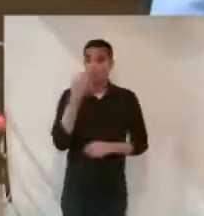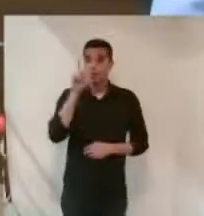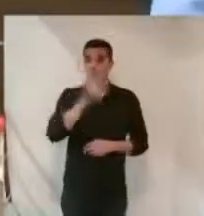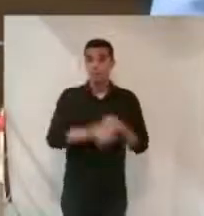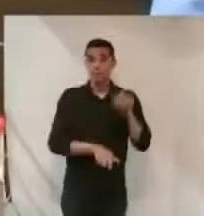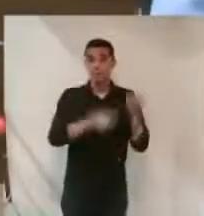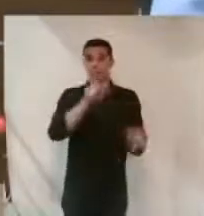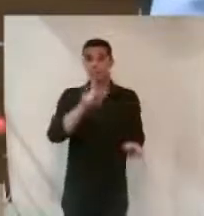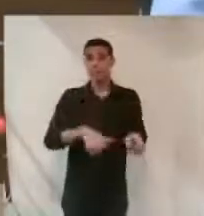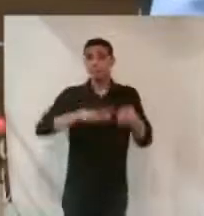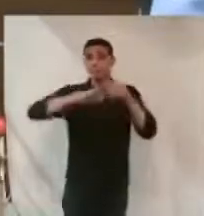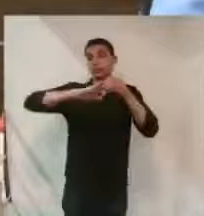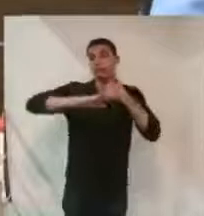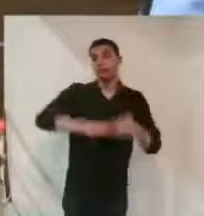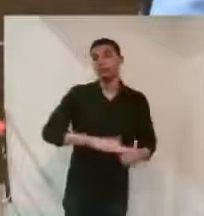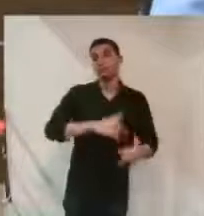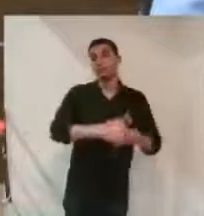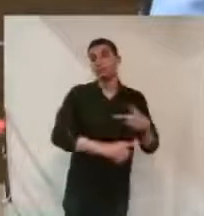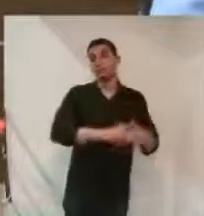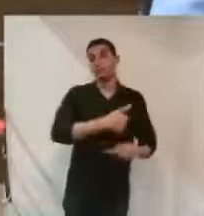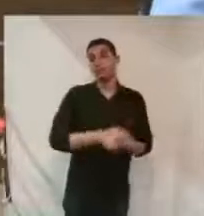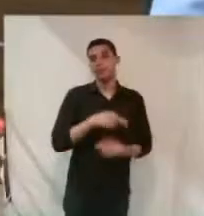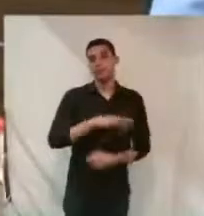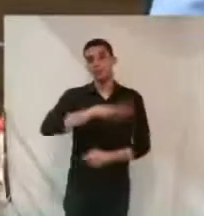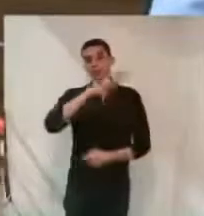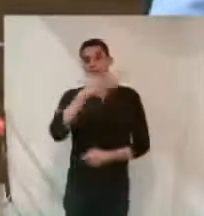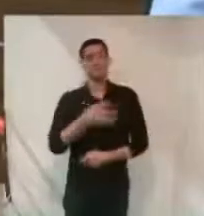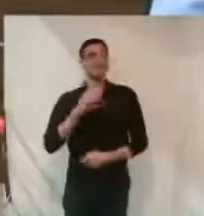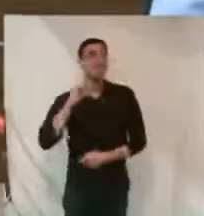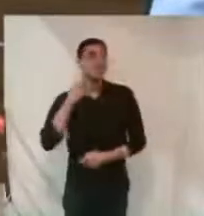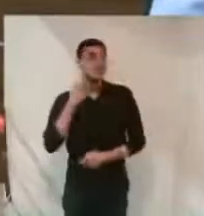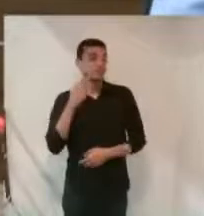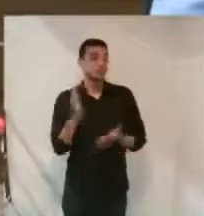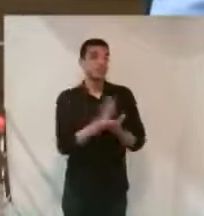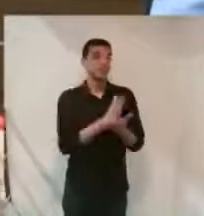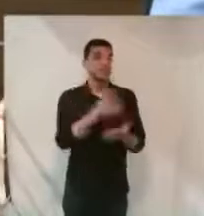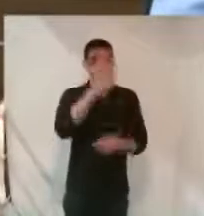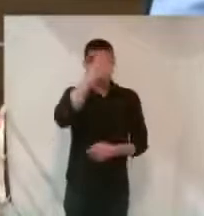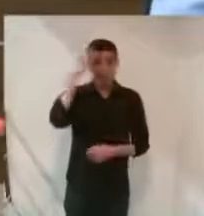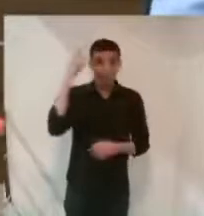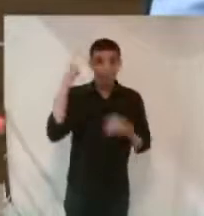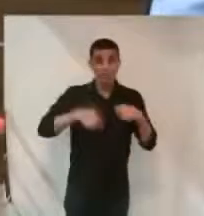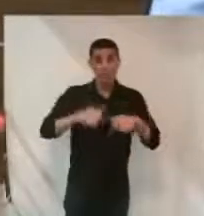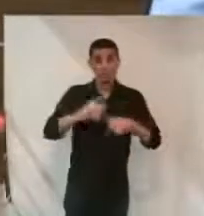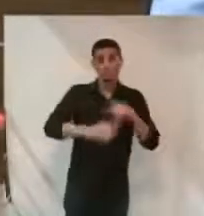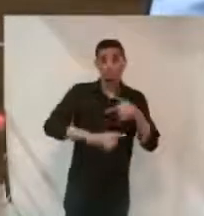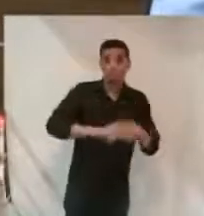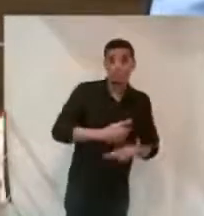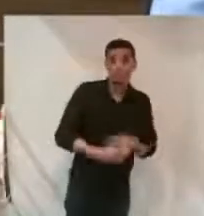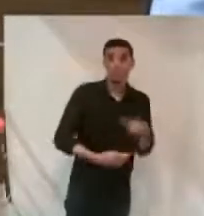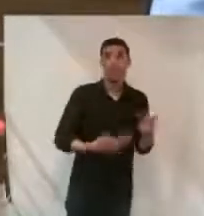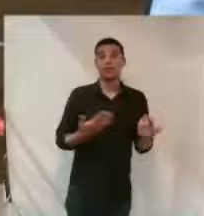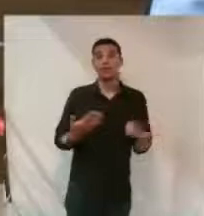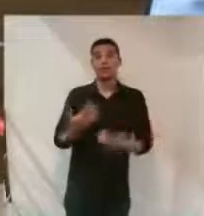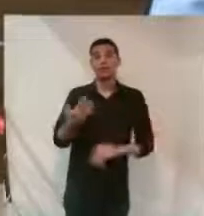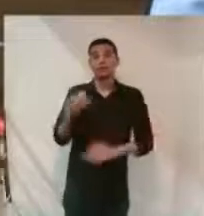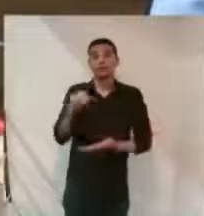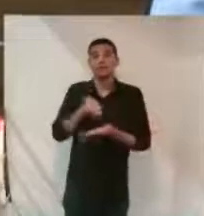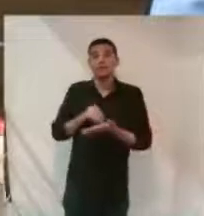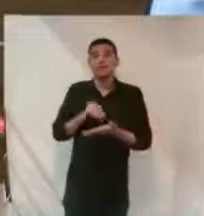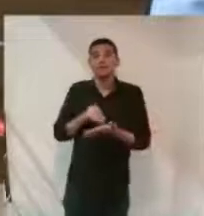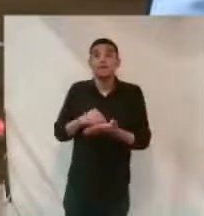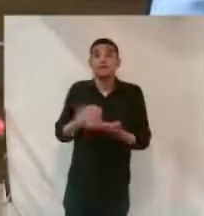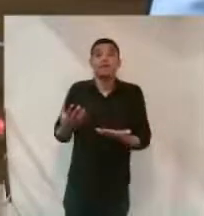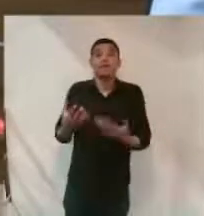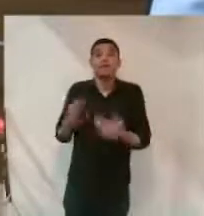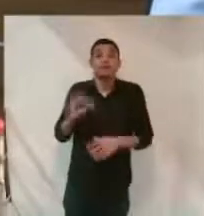da qualidade de vida das pessoas, de pessoas que precisam abrir mão das condições mínimas de sobreviver, para